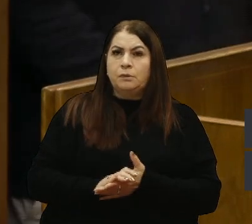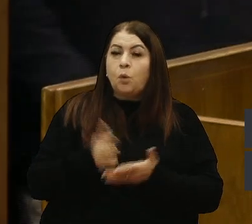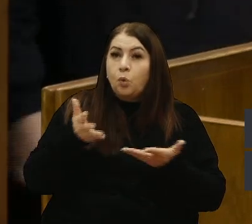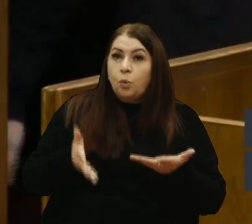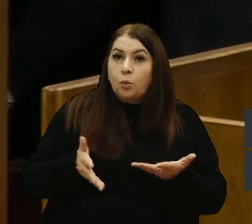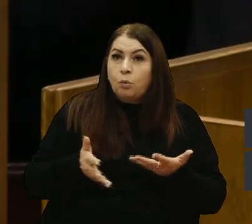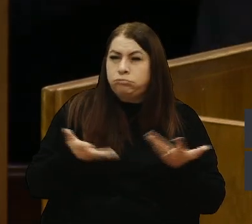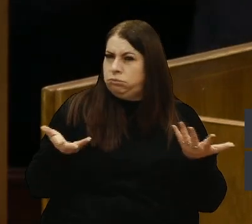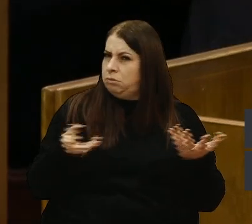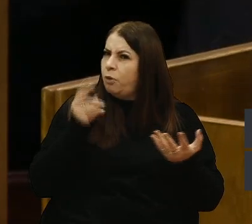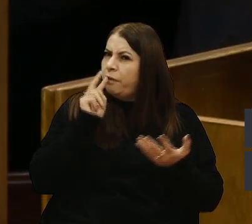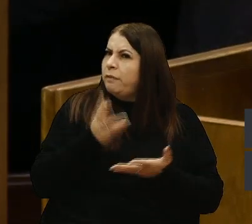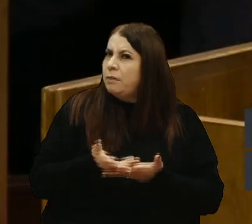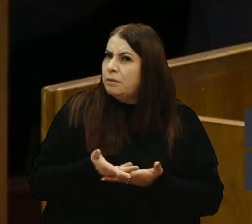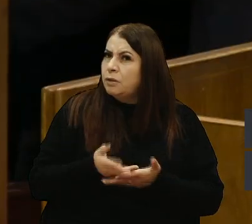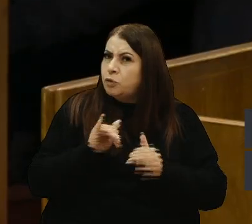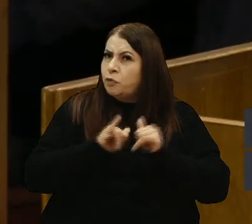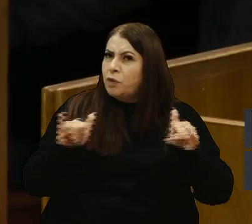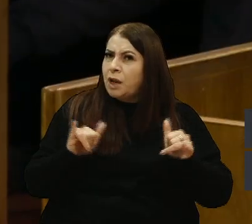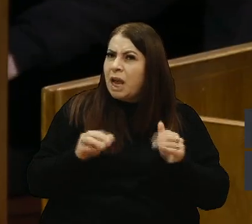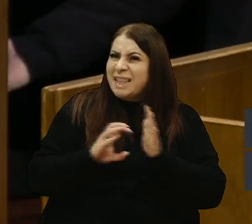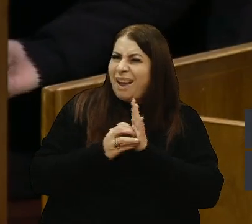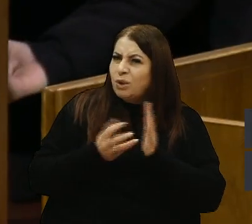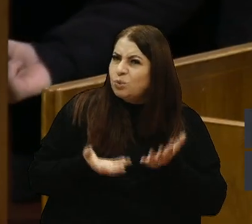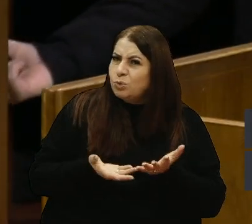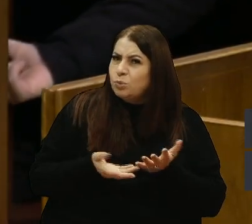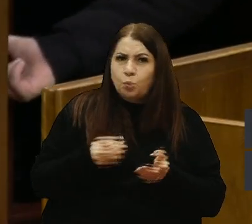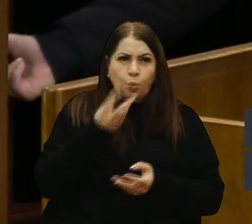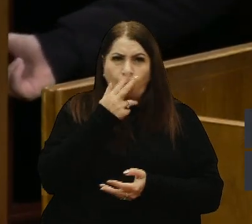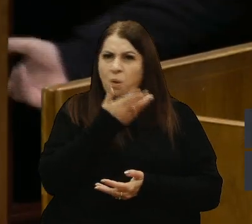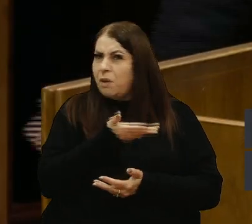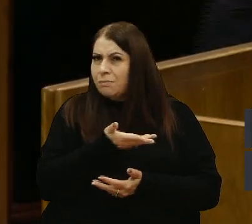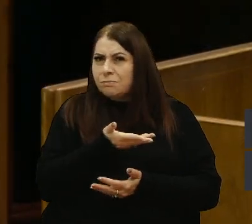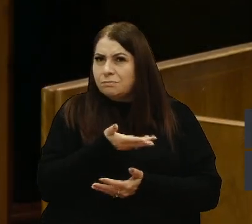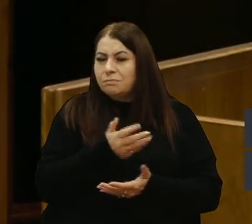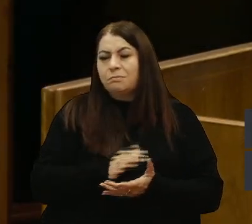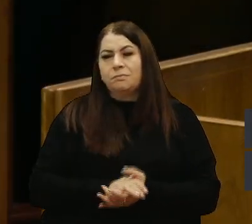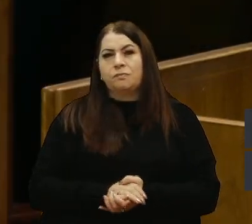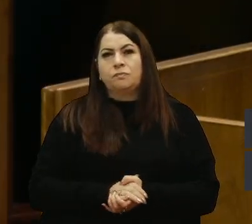já se viu divulgar dados como esses?